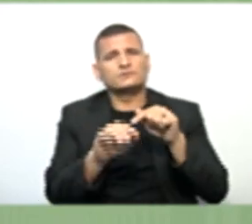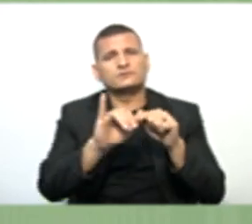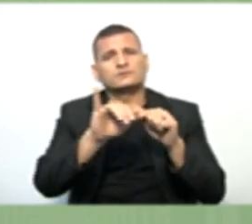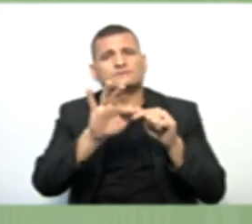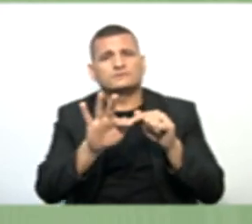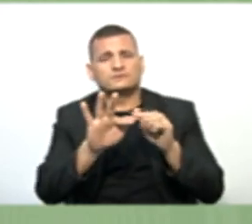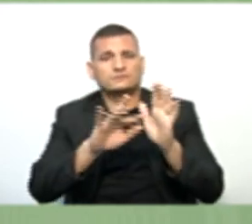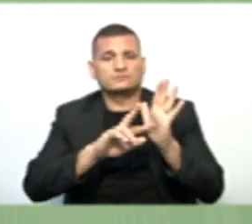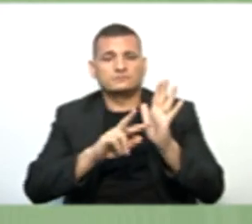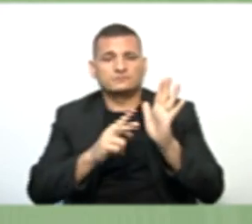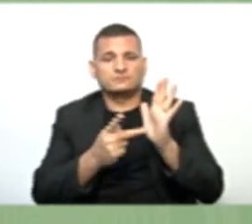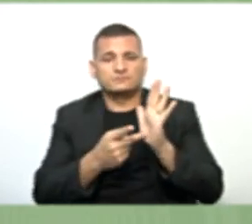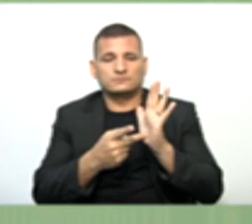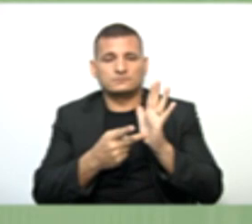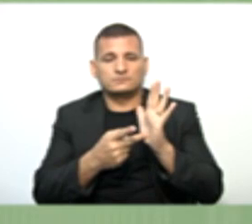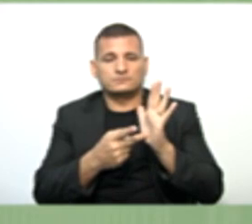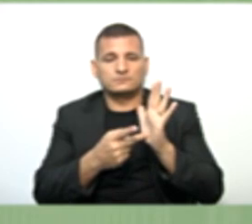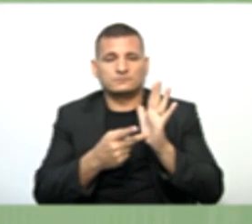se, né, em inglês.